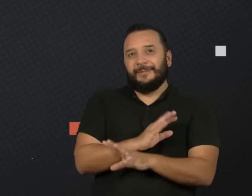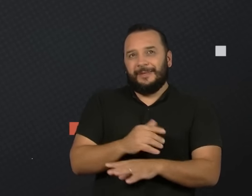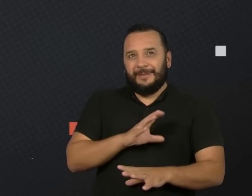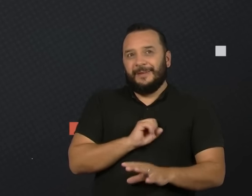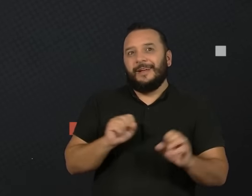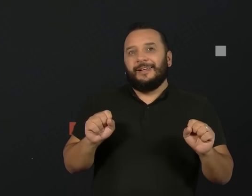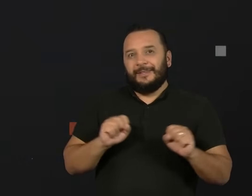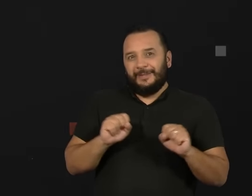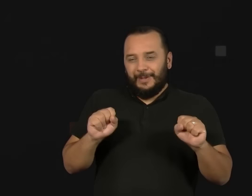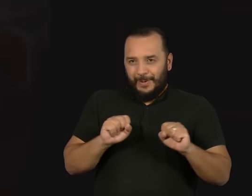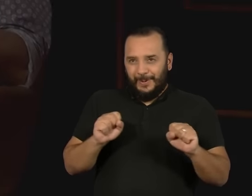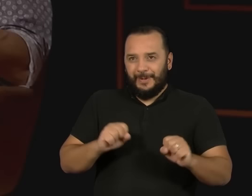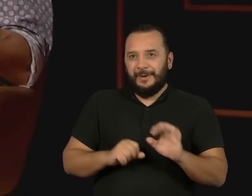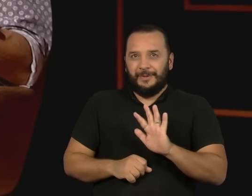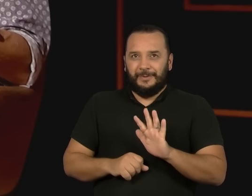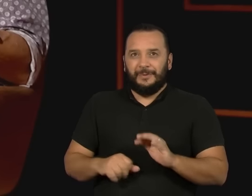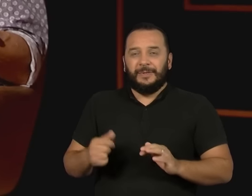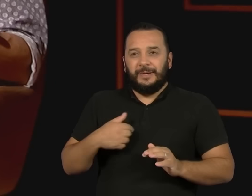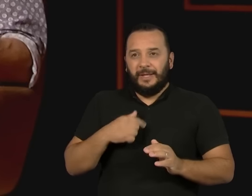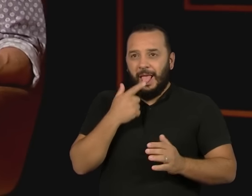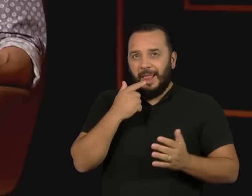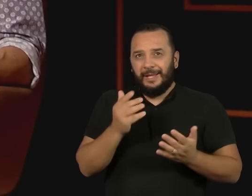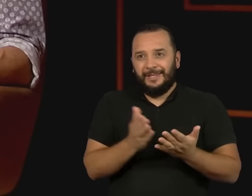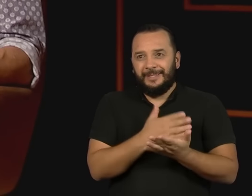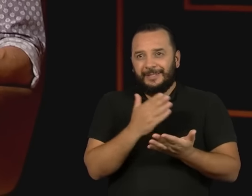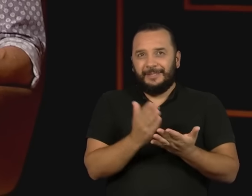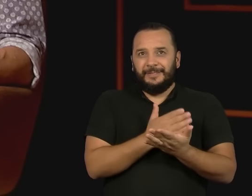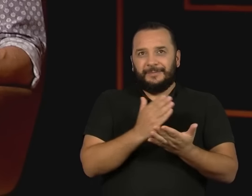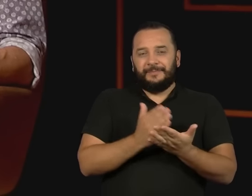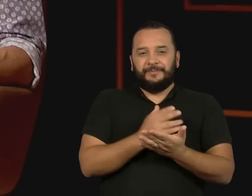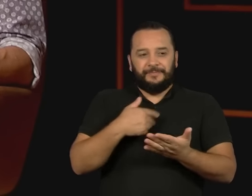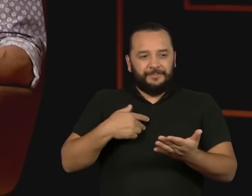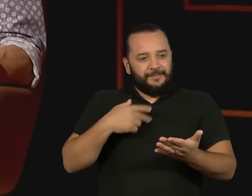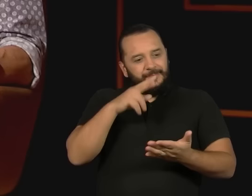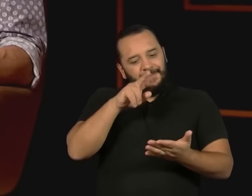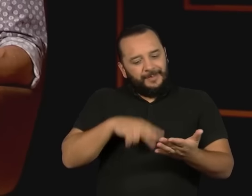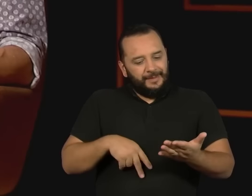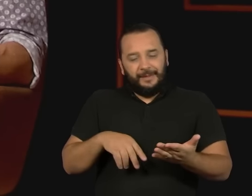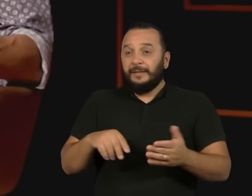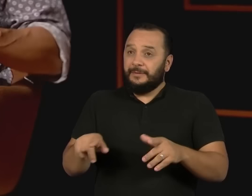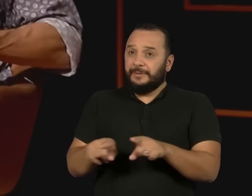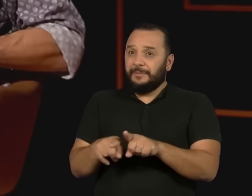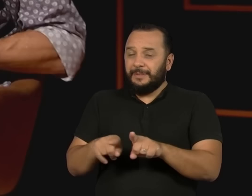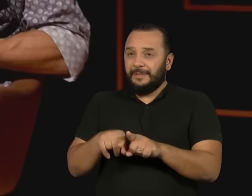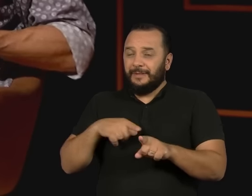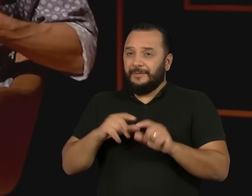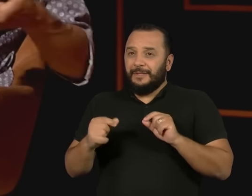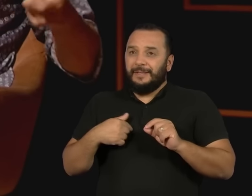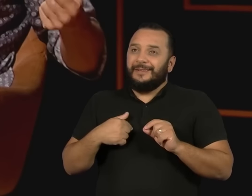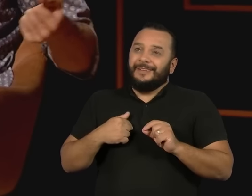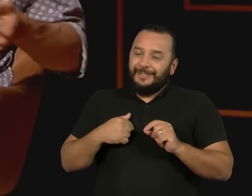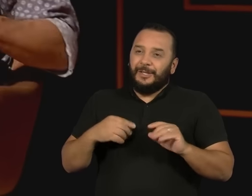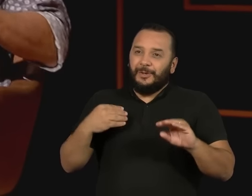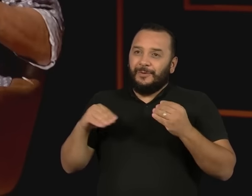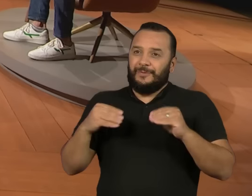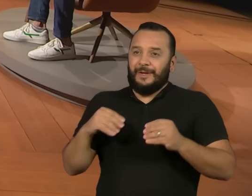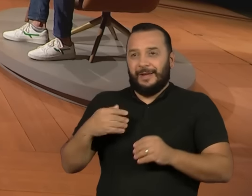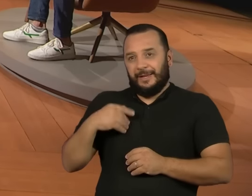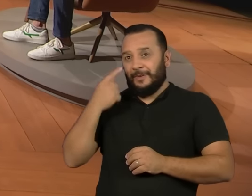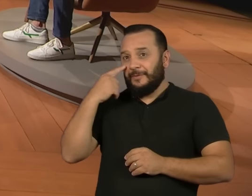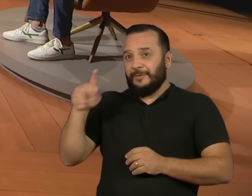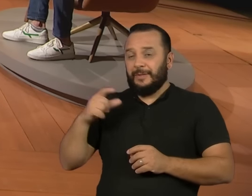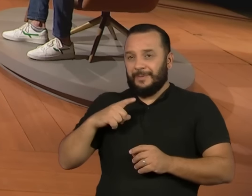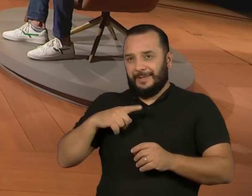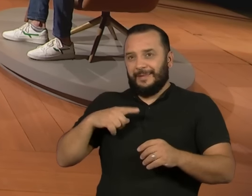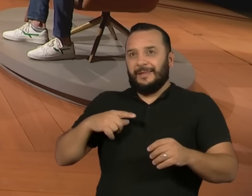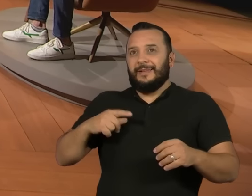mesma forma que eu ia com um livro para o set, teve novela em que eu levava o tapete e tal, e ficava ali no cantinho,